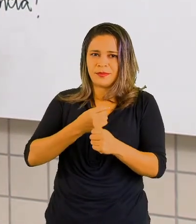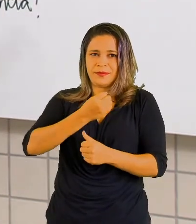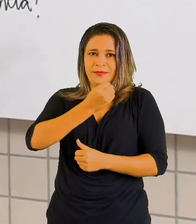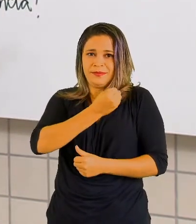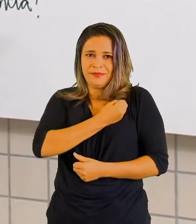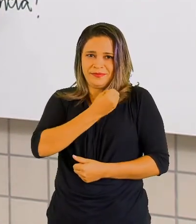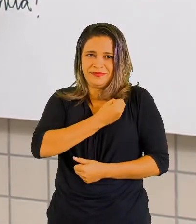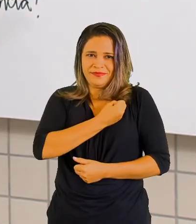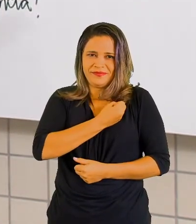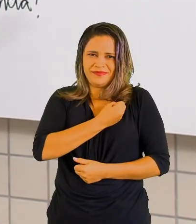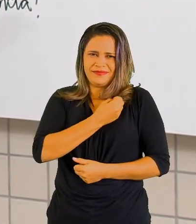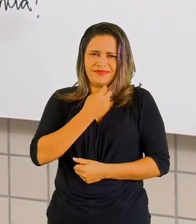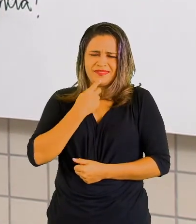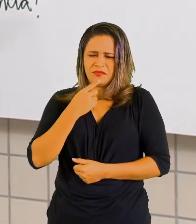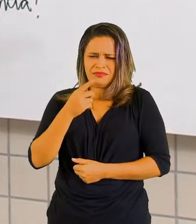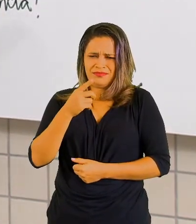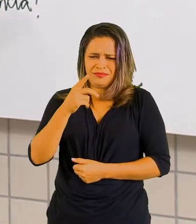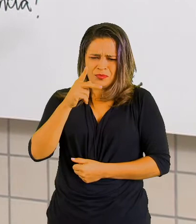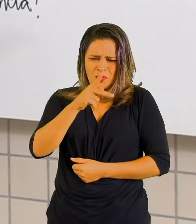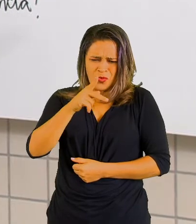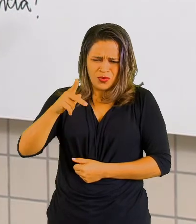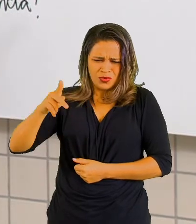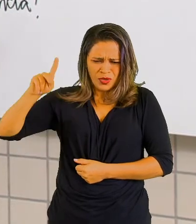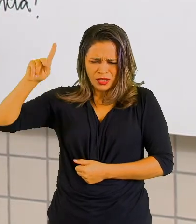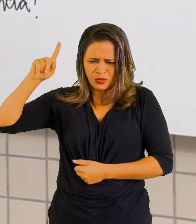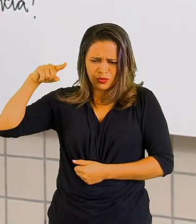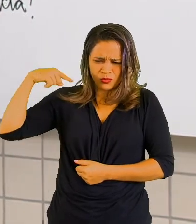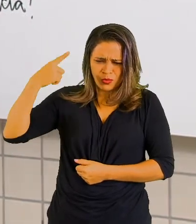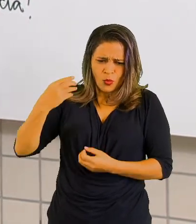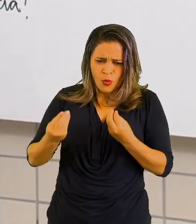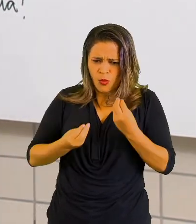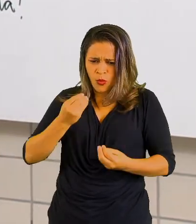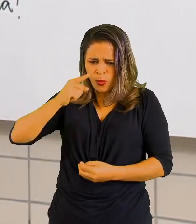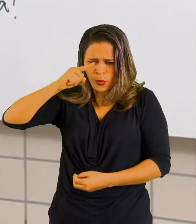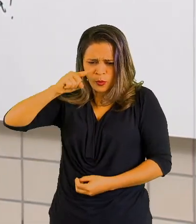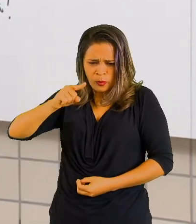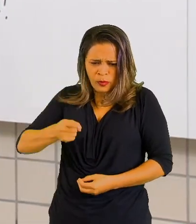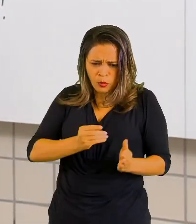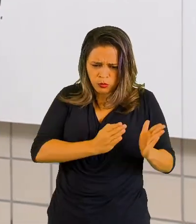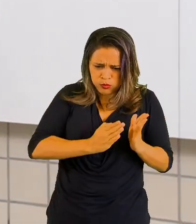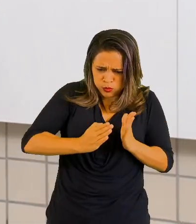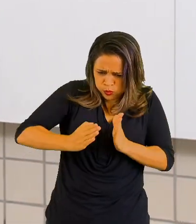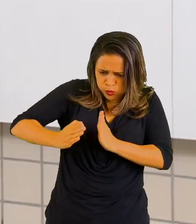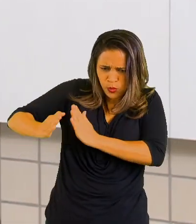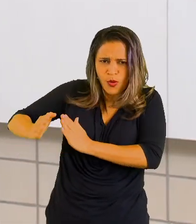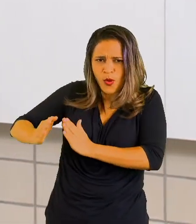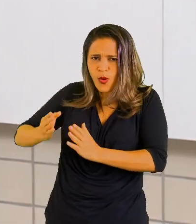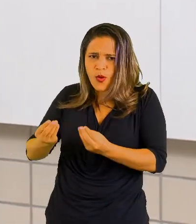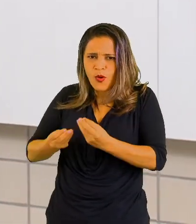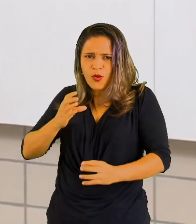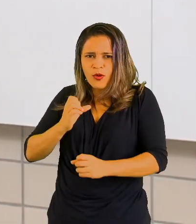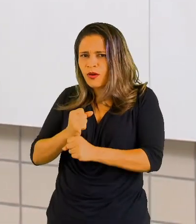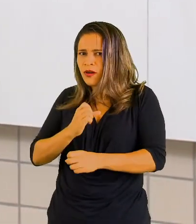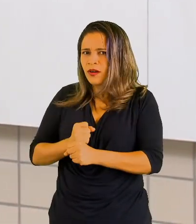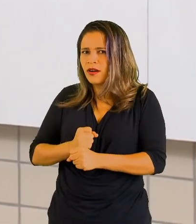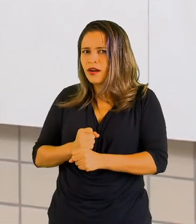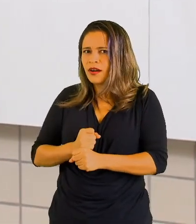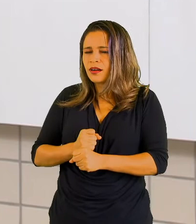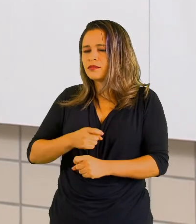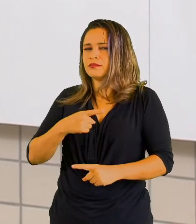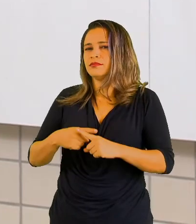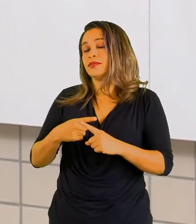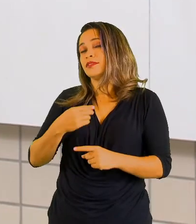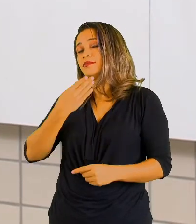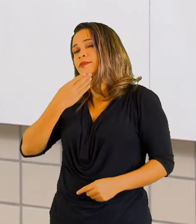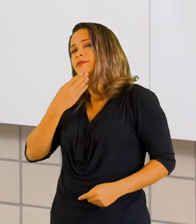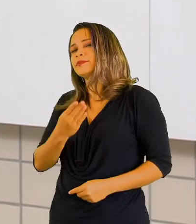professor é doido. 1000 termos para que eu faça essa soma? Por que eu pedi 1000 termos? Por que eu